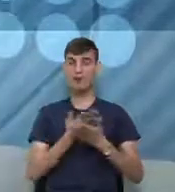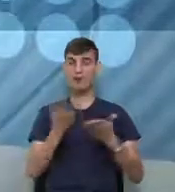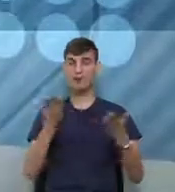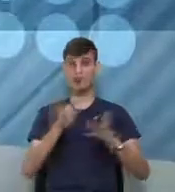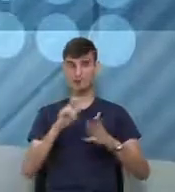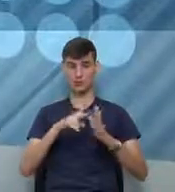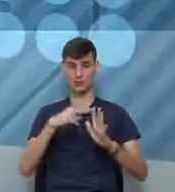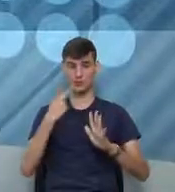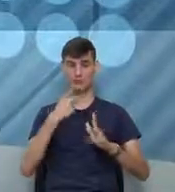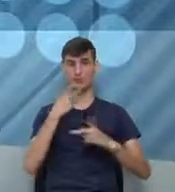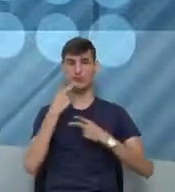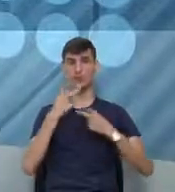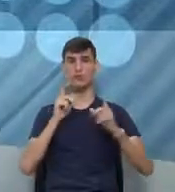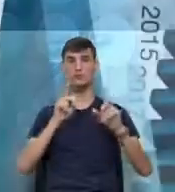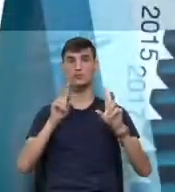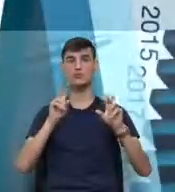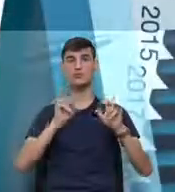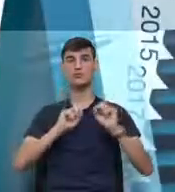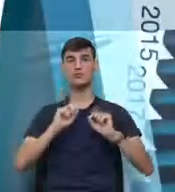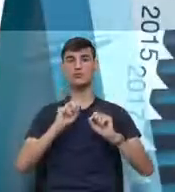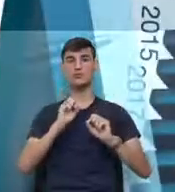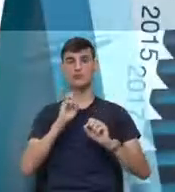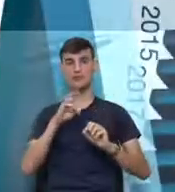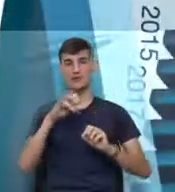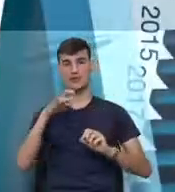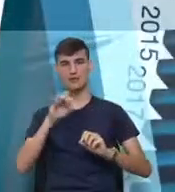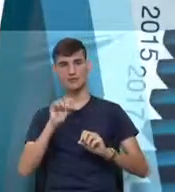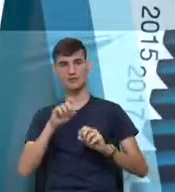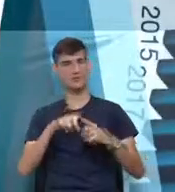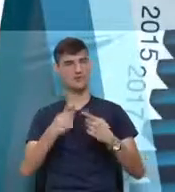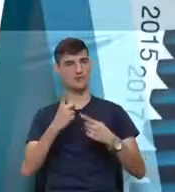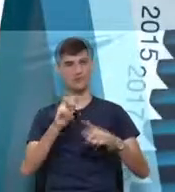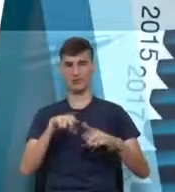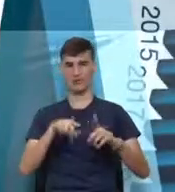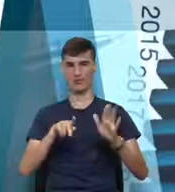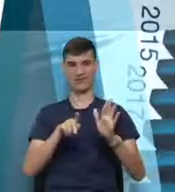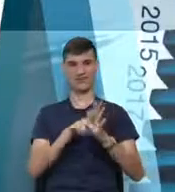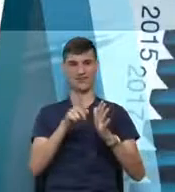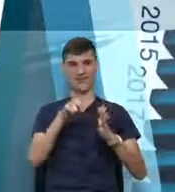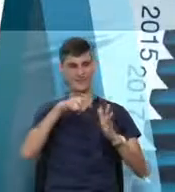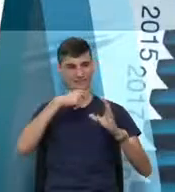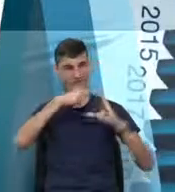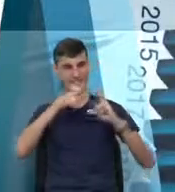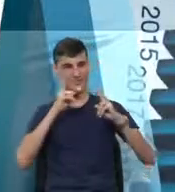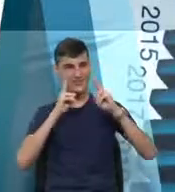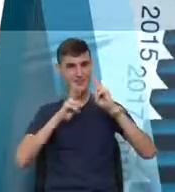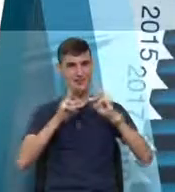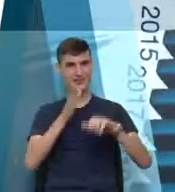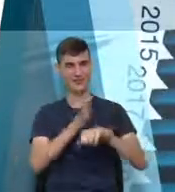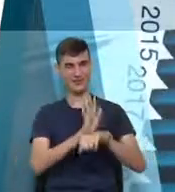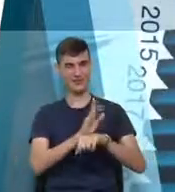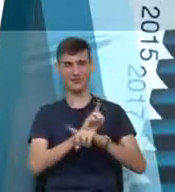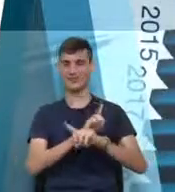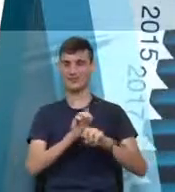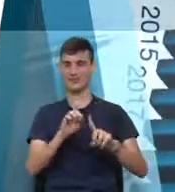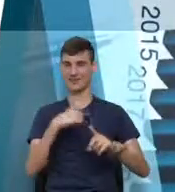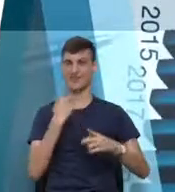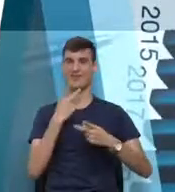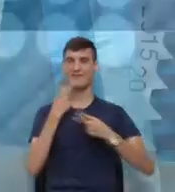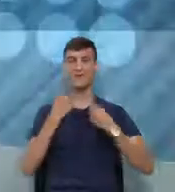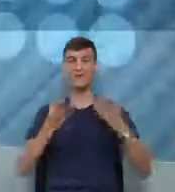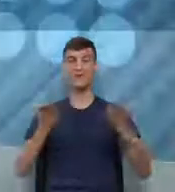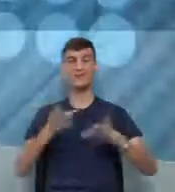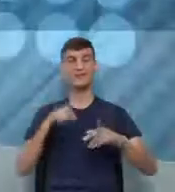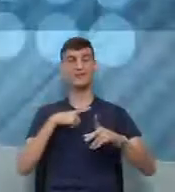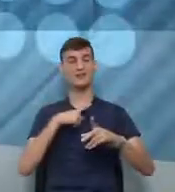número 2 vai falar de séries. Mas não é aquelas séries do Netflix, se você está achando que é isso. Não, hoje nós vamos falar